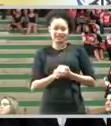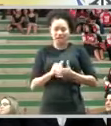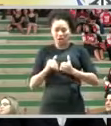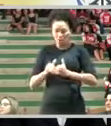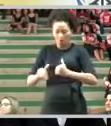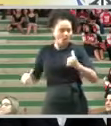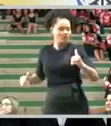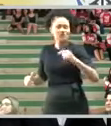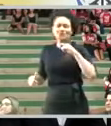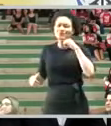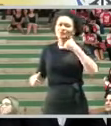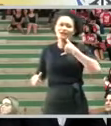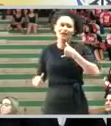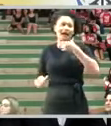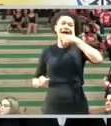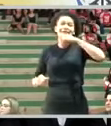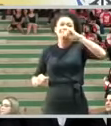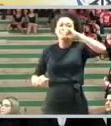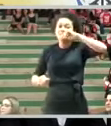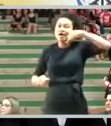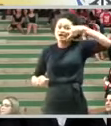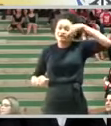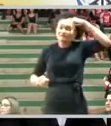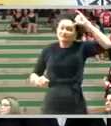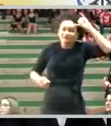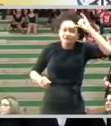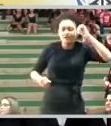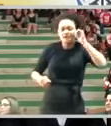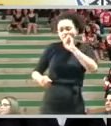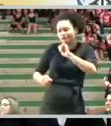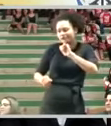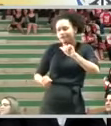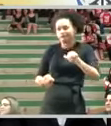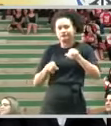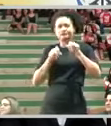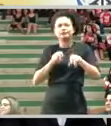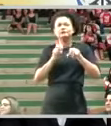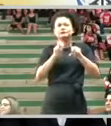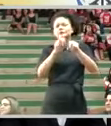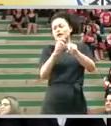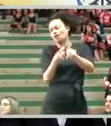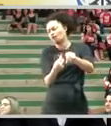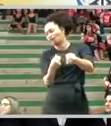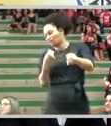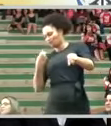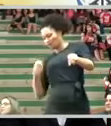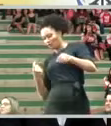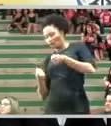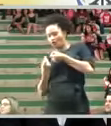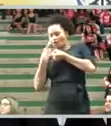filhotes. A hora que você solta ela, ela só volta para onde está o bezerro.